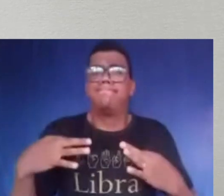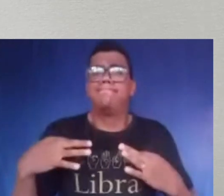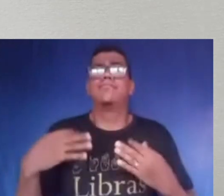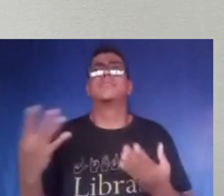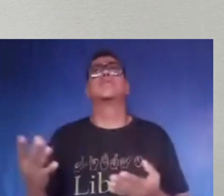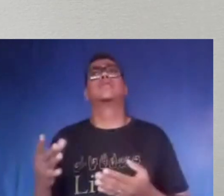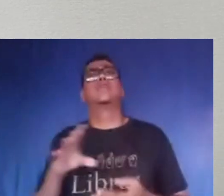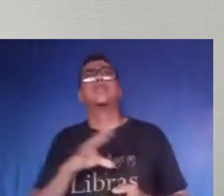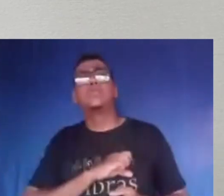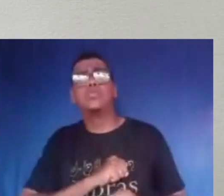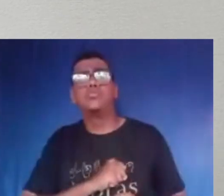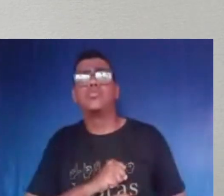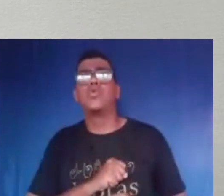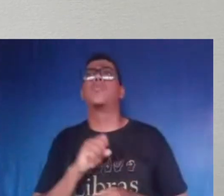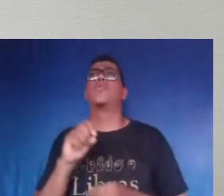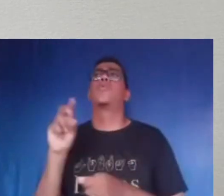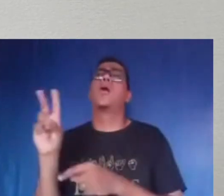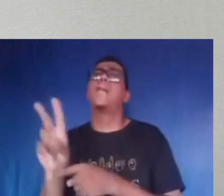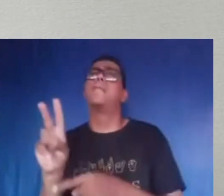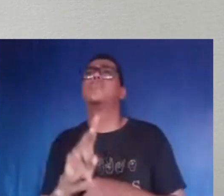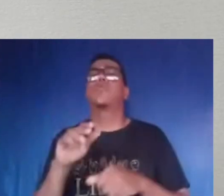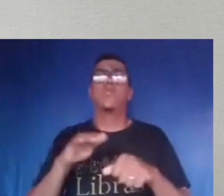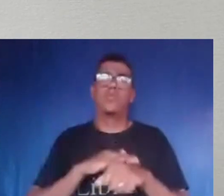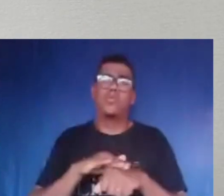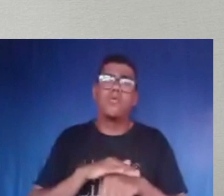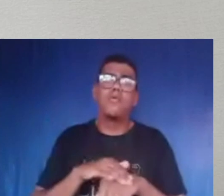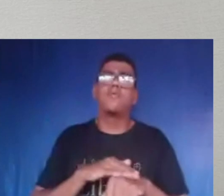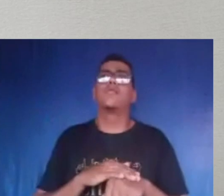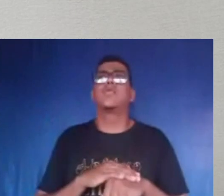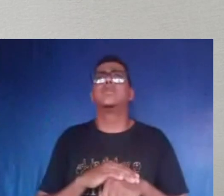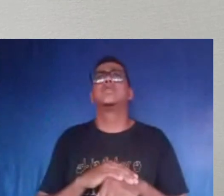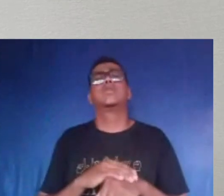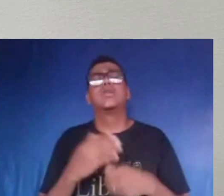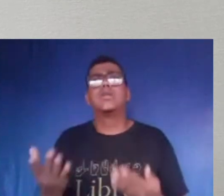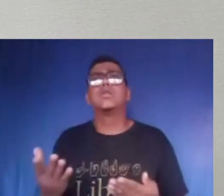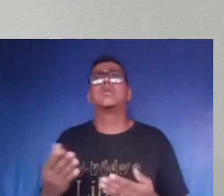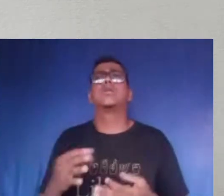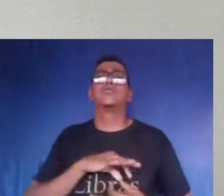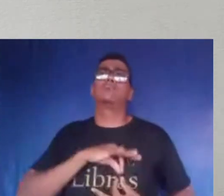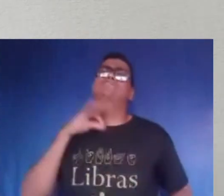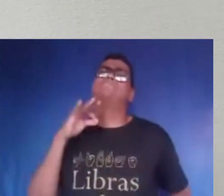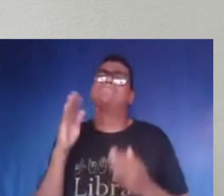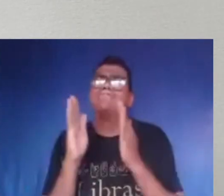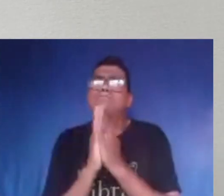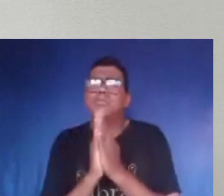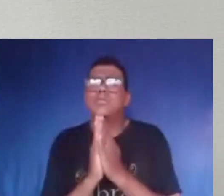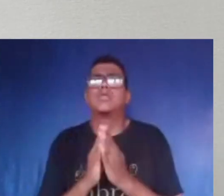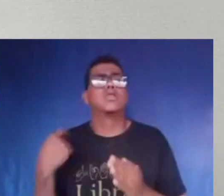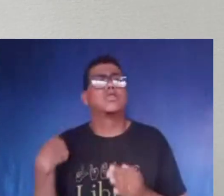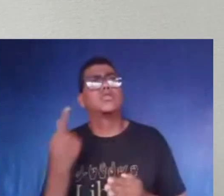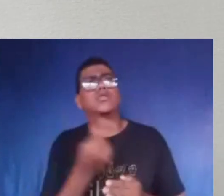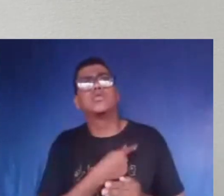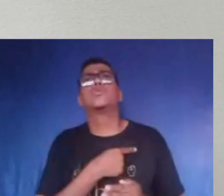e nós somos uma comunidade terapêutica. O versículo que nós lemos agora há pouco, sobre a oração, ele falava, né, confessem